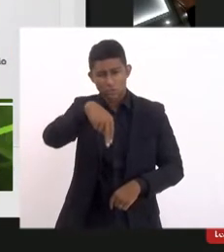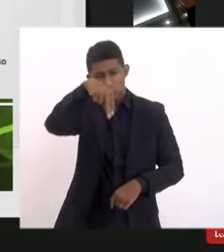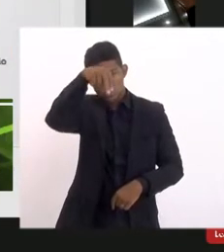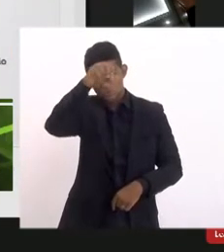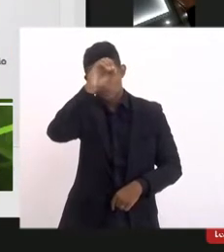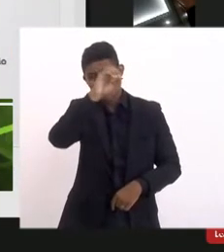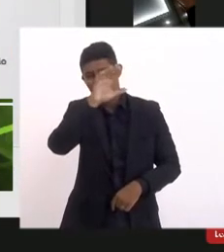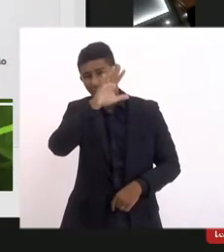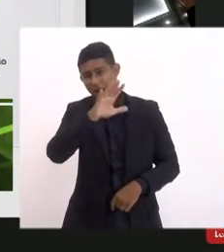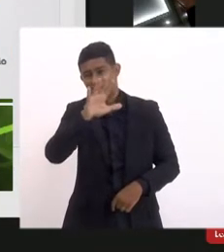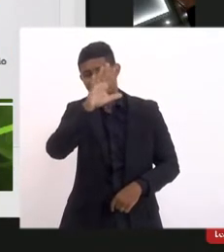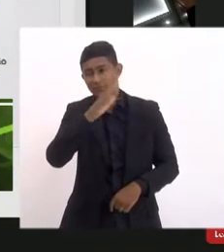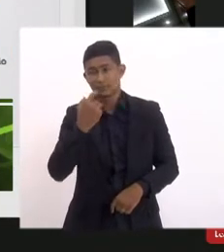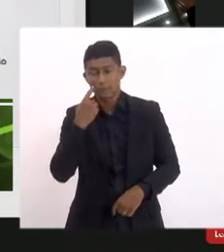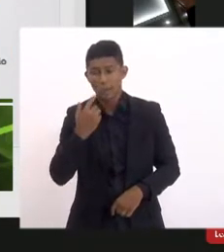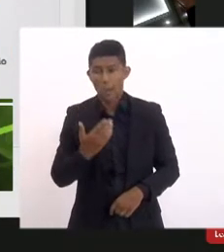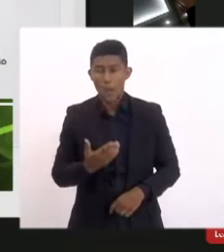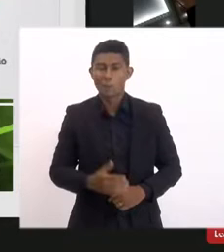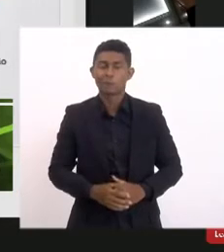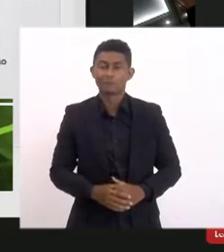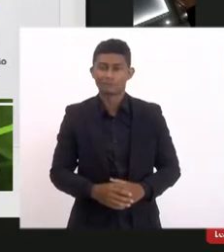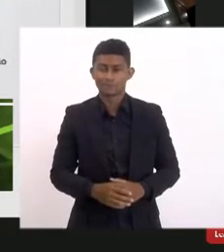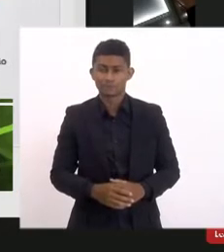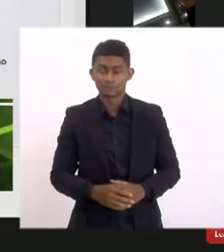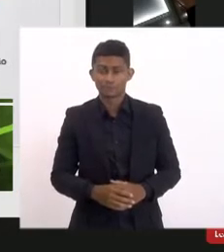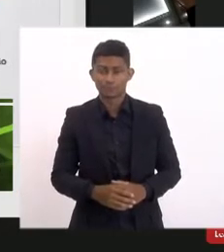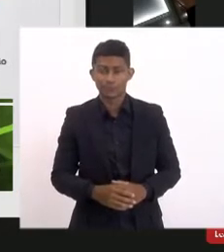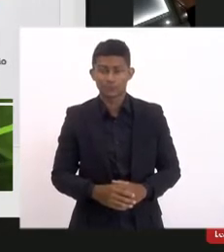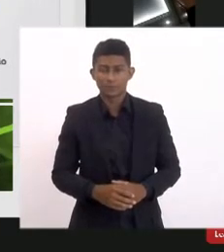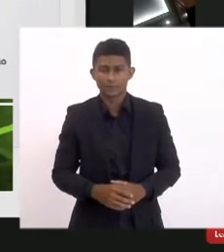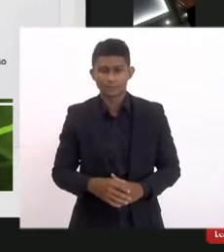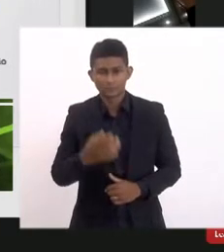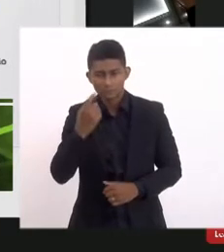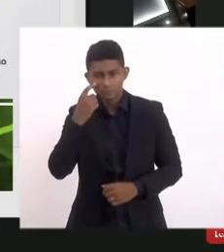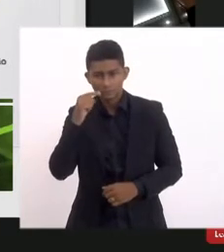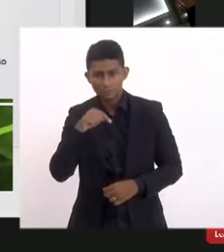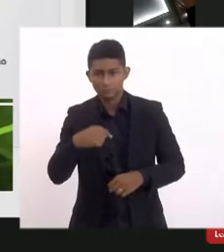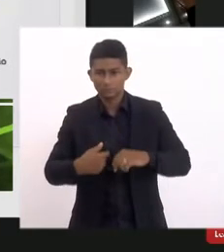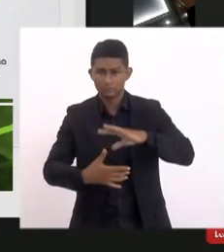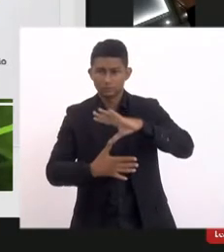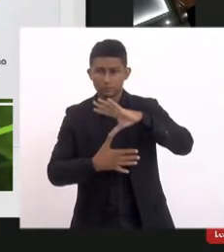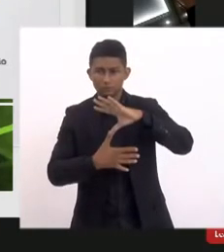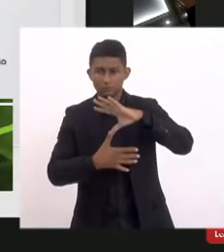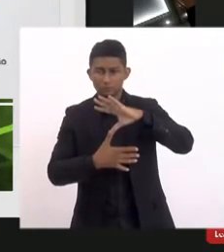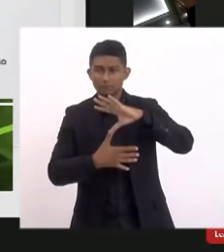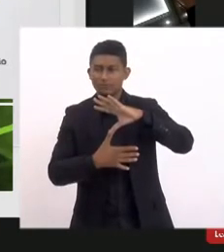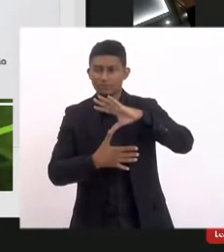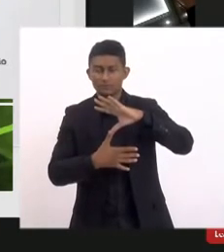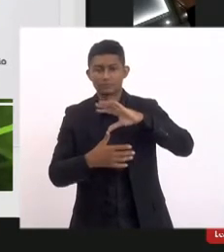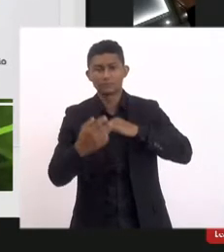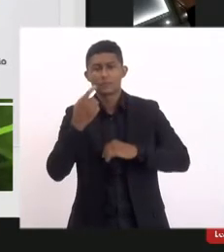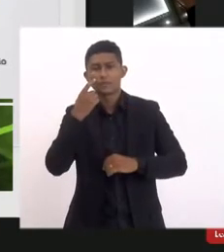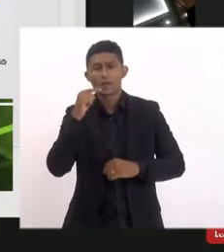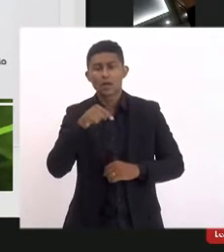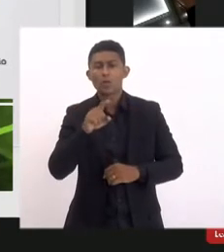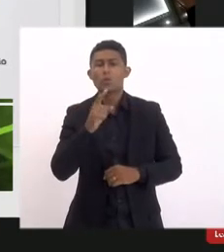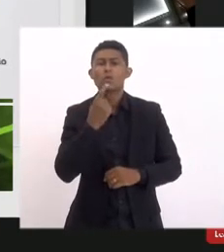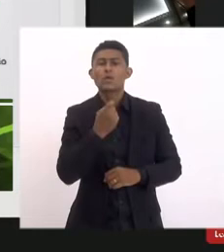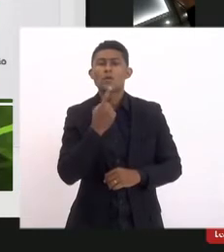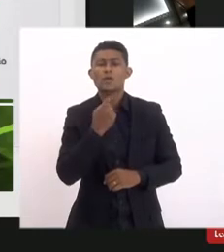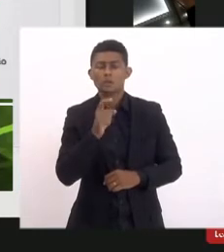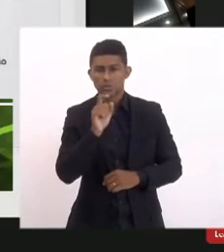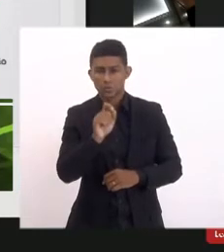aqui, da semana 60, da 60ª edição do mapa de risco, a gente vê em vermelho a